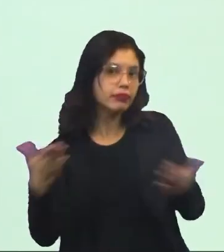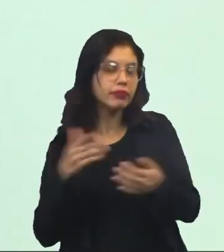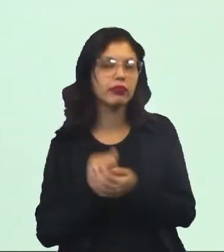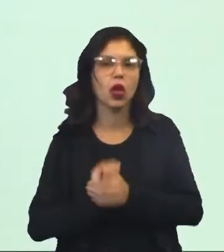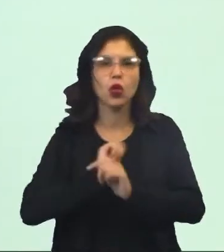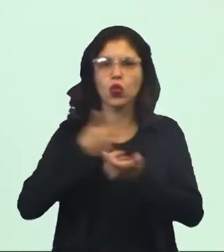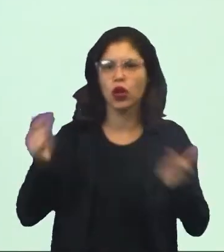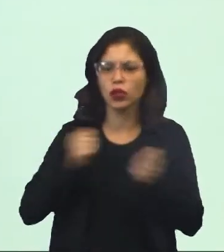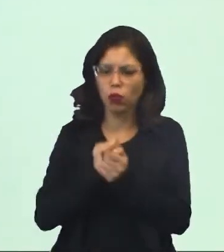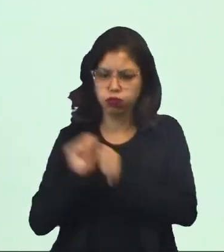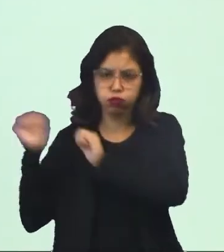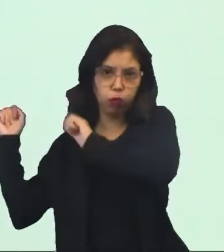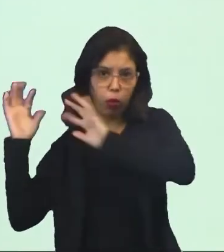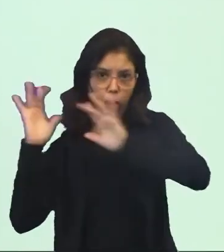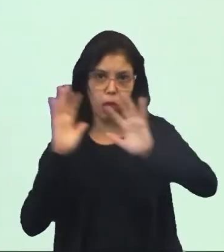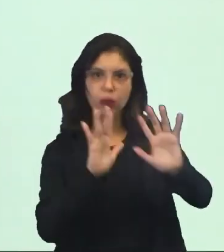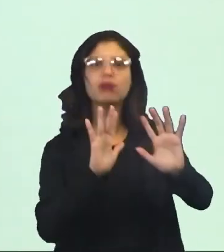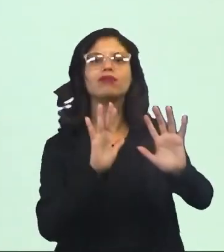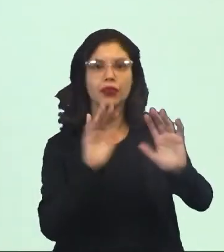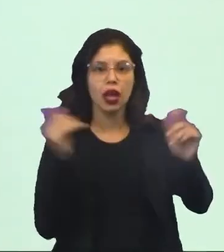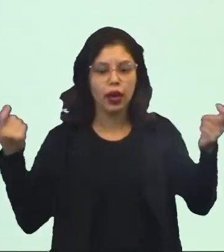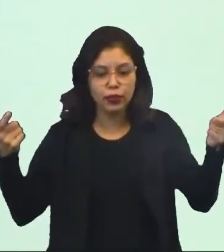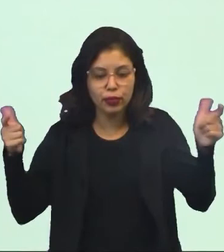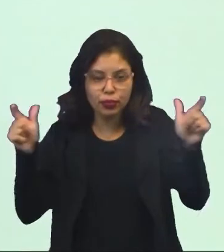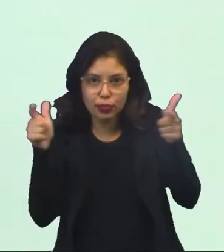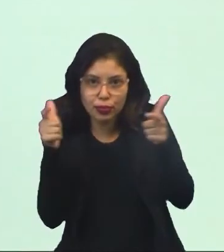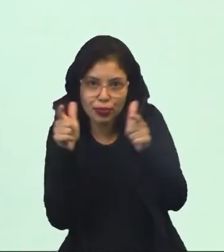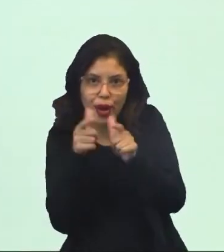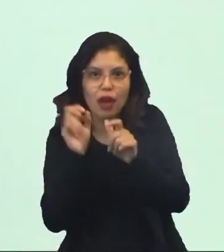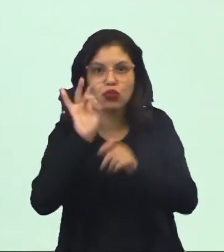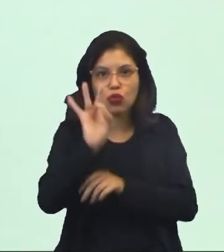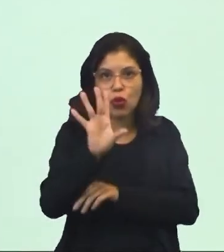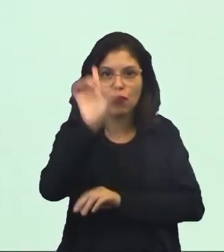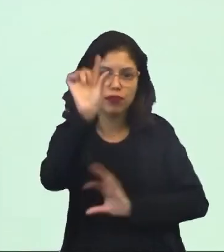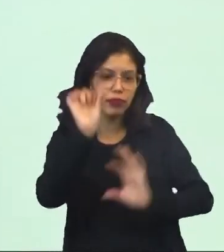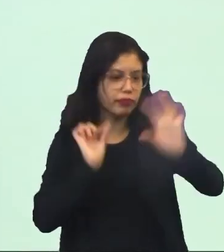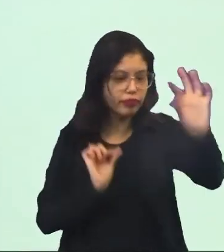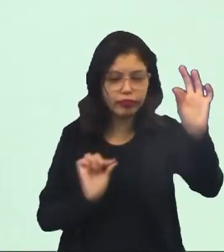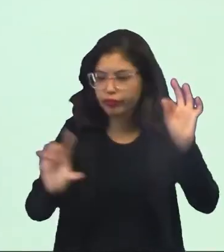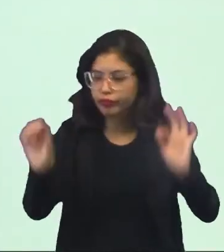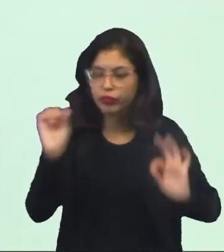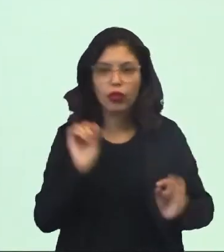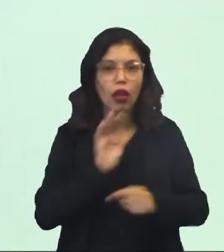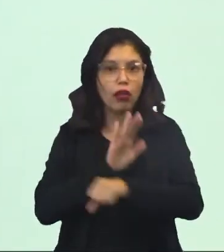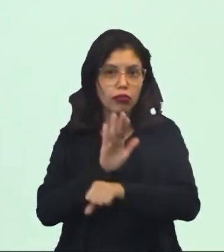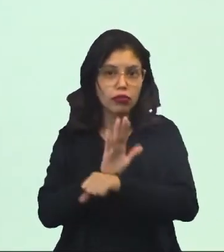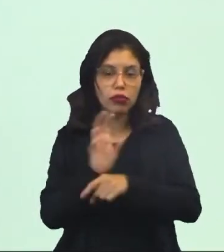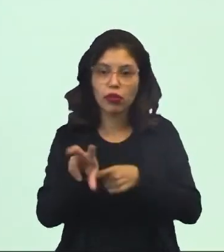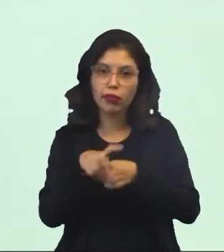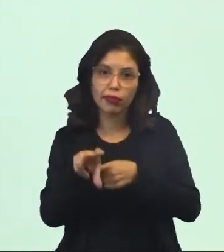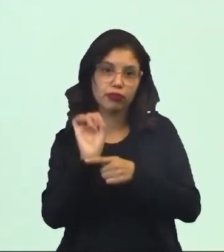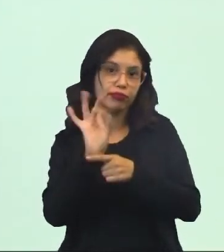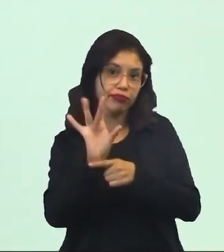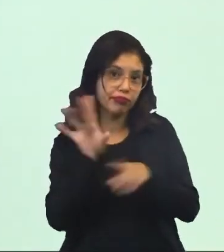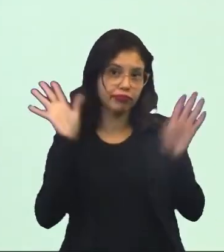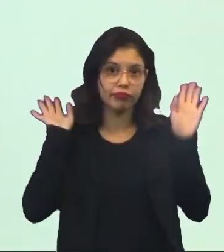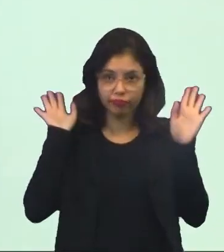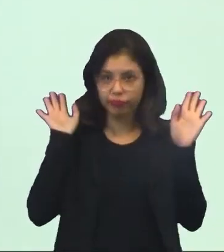um grande volume de pessoas é minimizado, precisa apenas das pessoas que vão estar conduzindo as máquinas e com